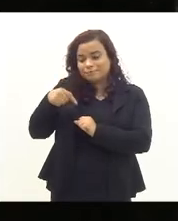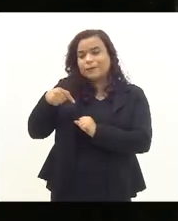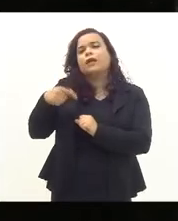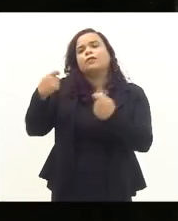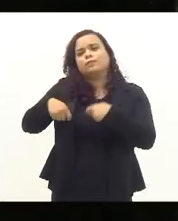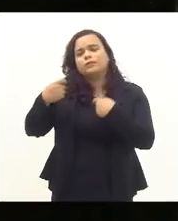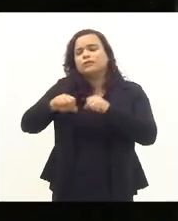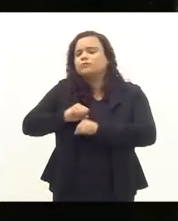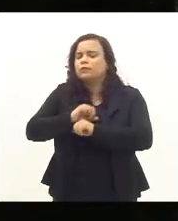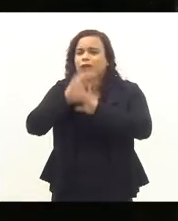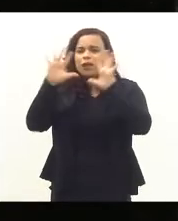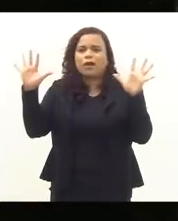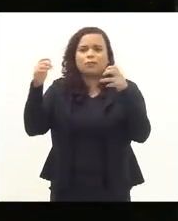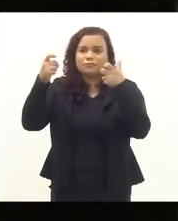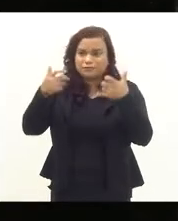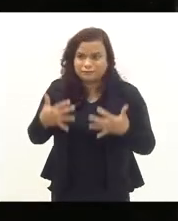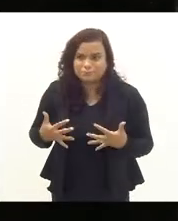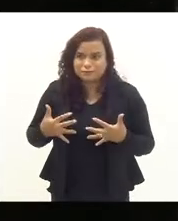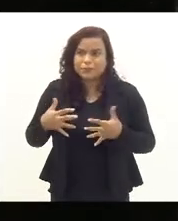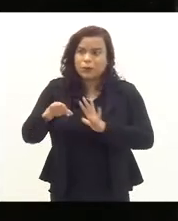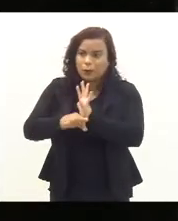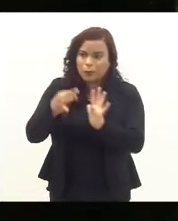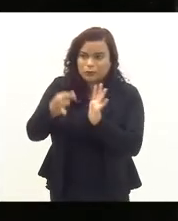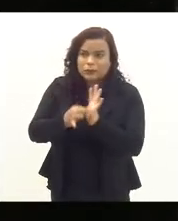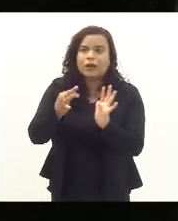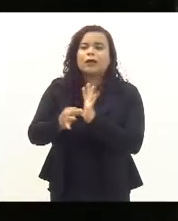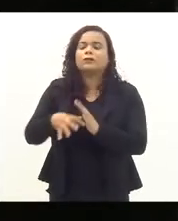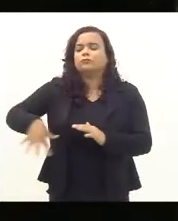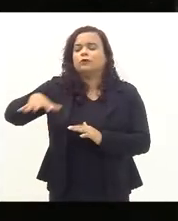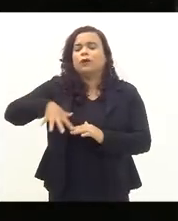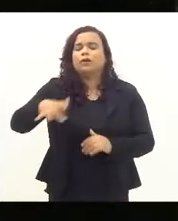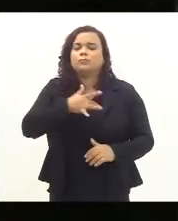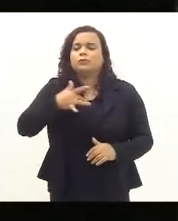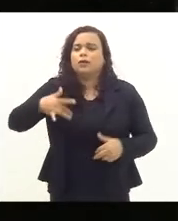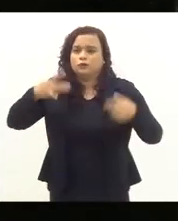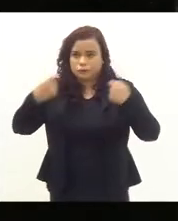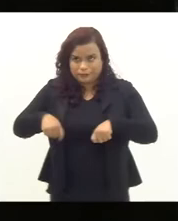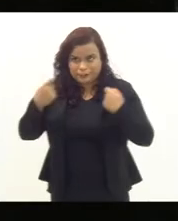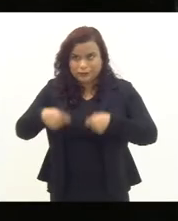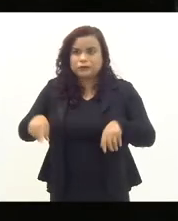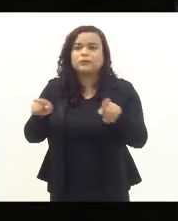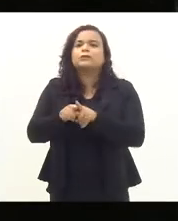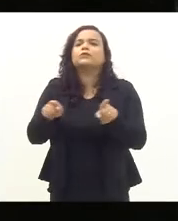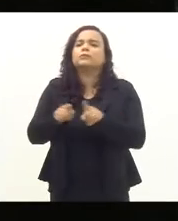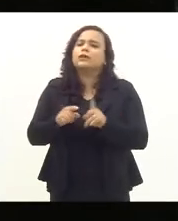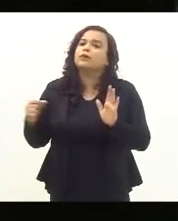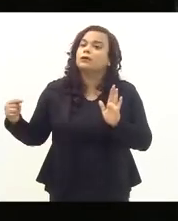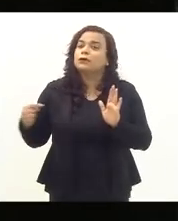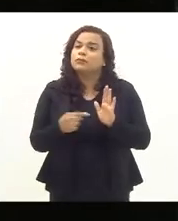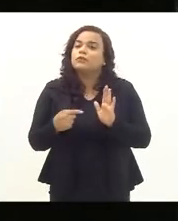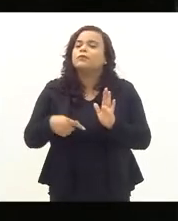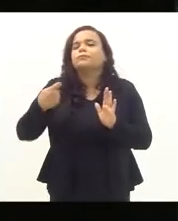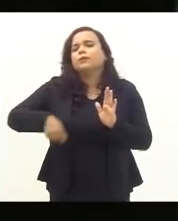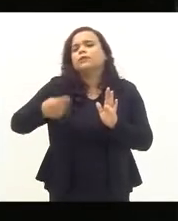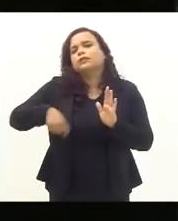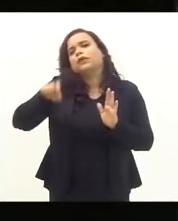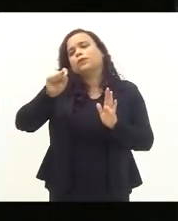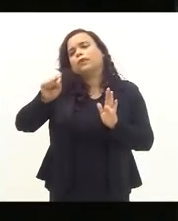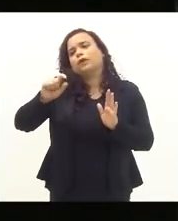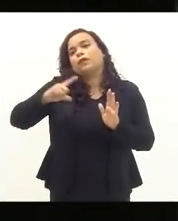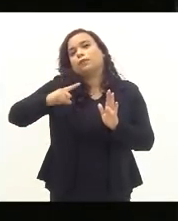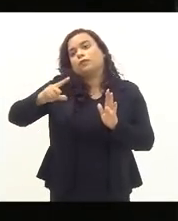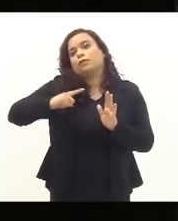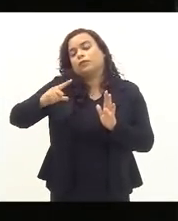Total transparência na execução desses contratos da área da saúde e para isso é preciso que a gente tenha